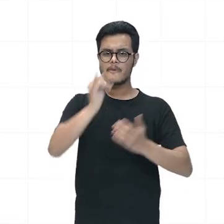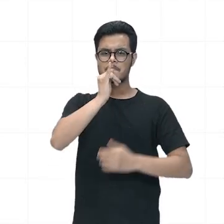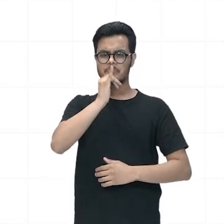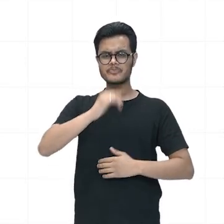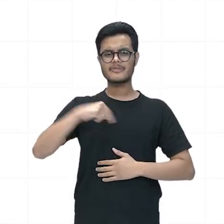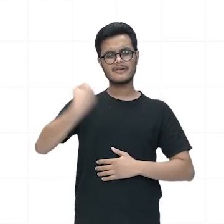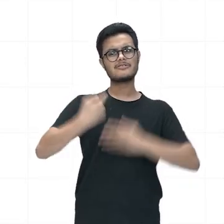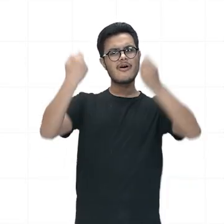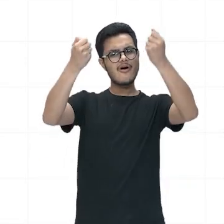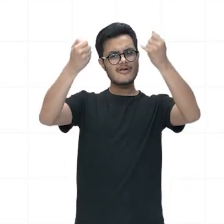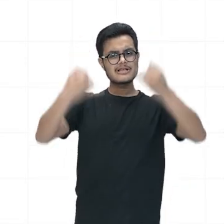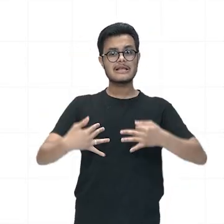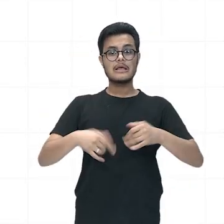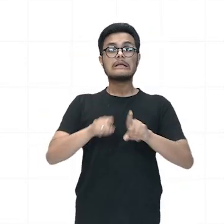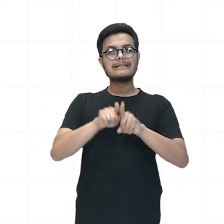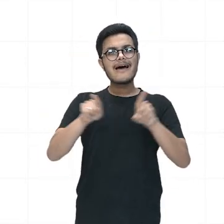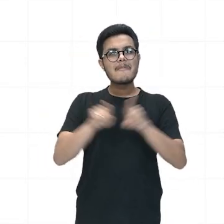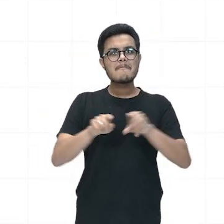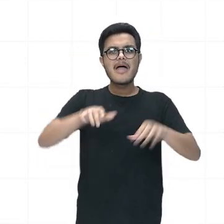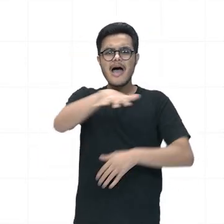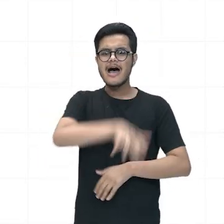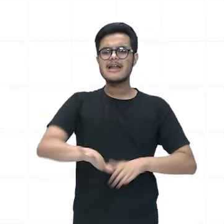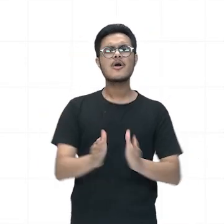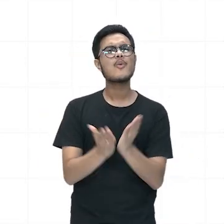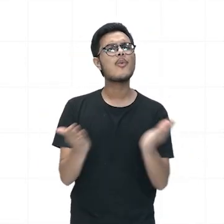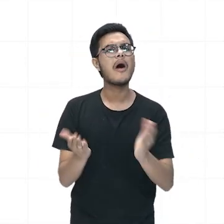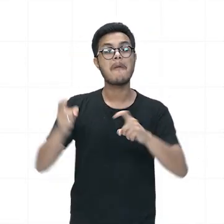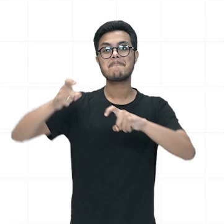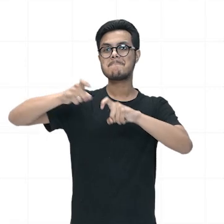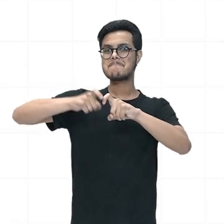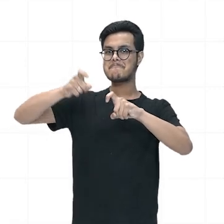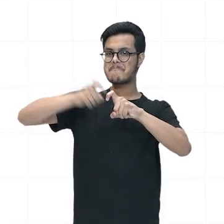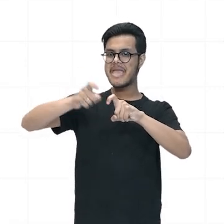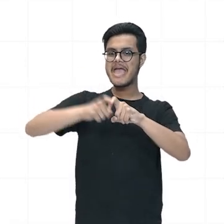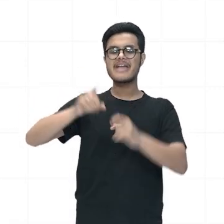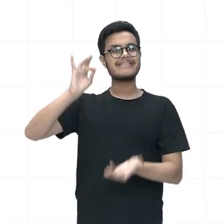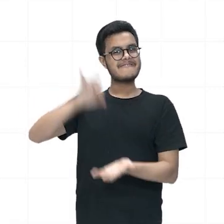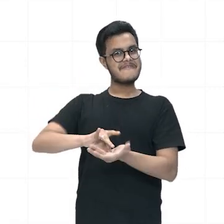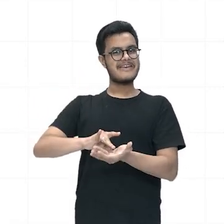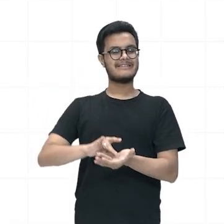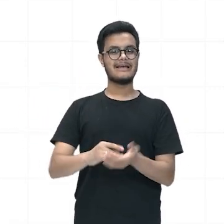até mesmo a influência na medicina, tá? A gente vai ver, então,